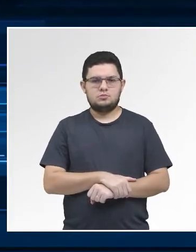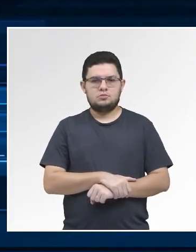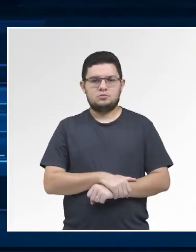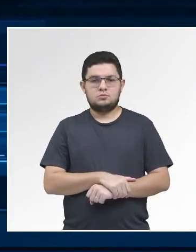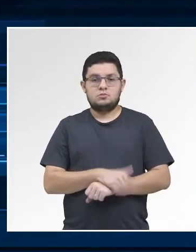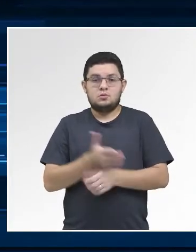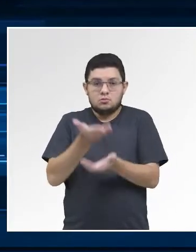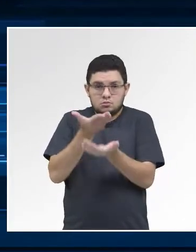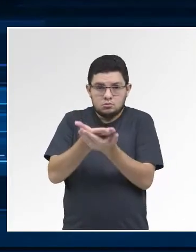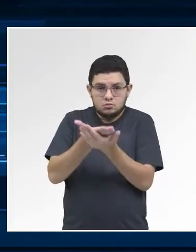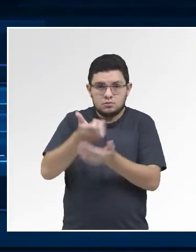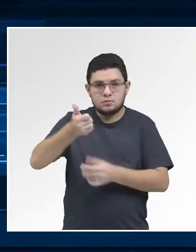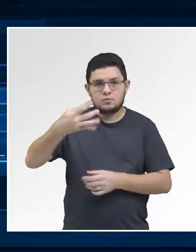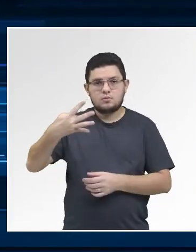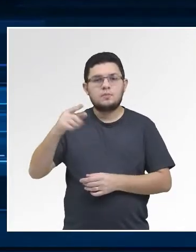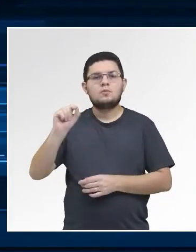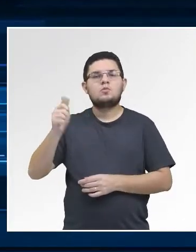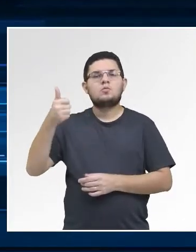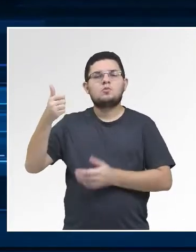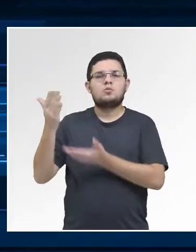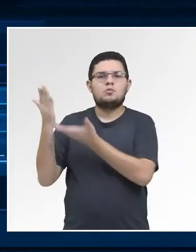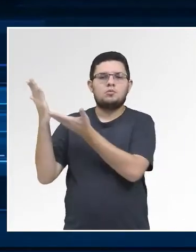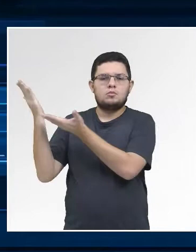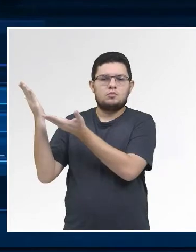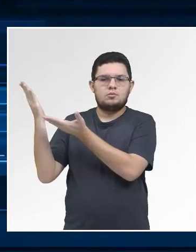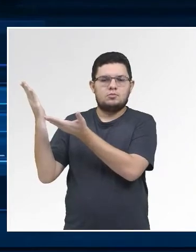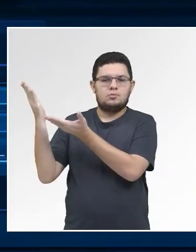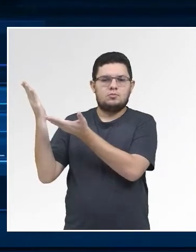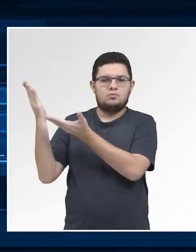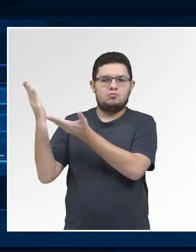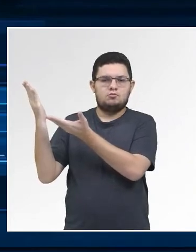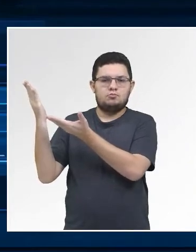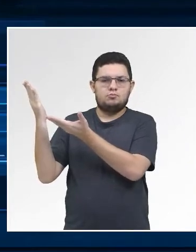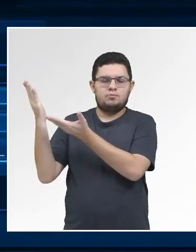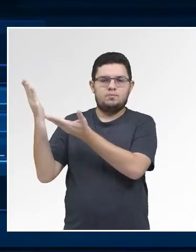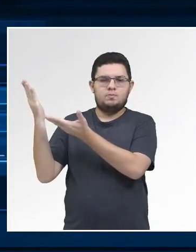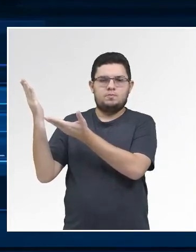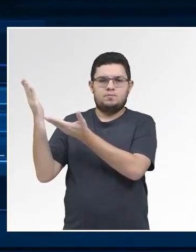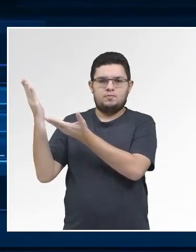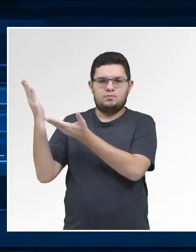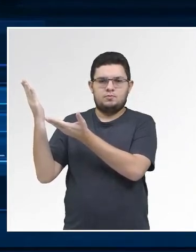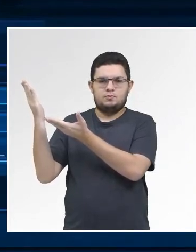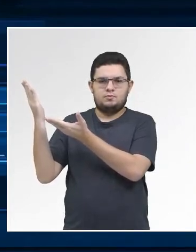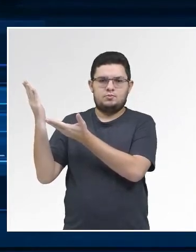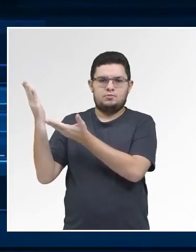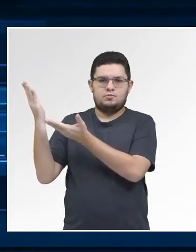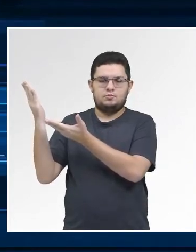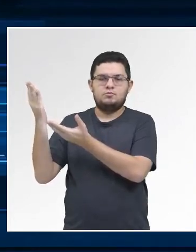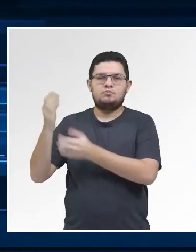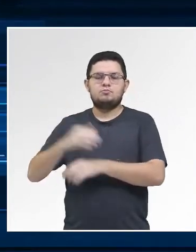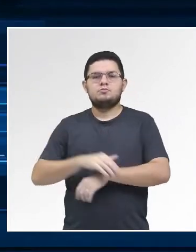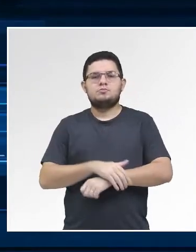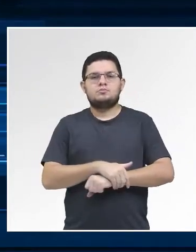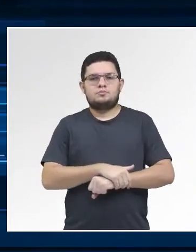Aula 14.1. Conteúdo: Present Perfect, Affirmative Form.